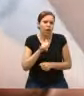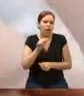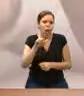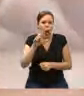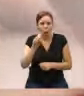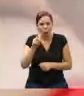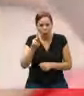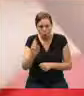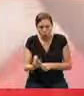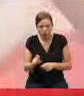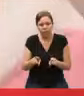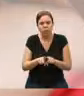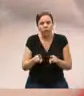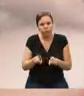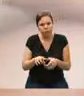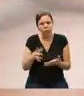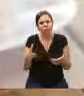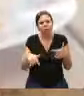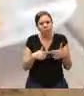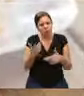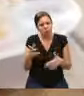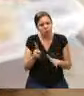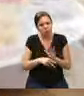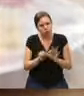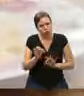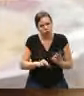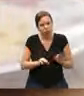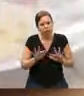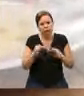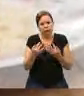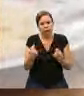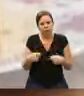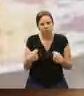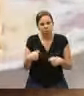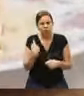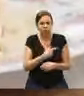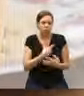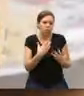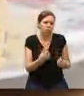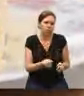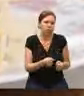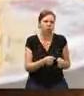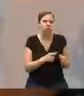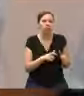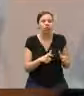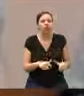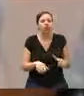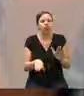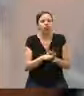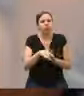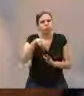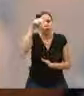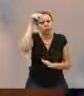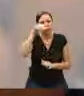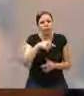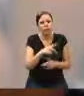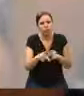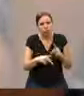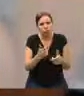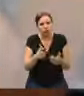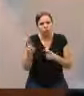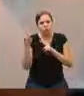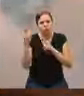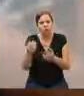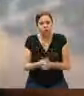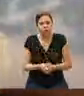também está muito à frente desse projeto. Famílias necessitadas que nós abraçamos, que chegamos lá, esse pessoal não tinha